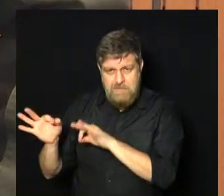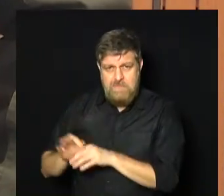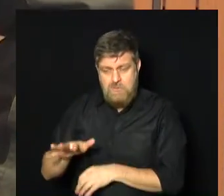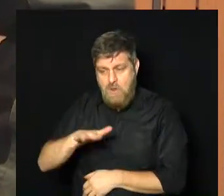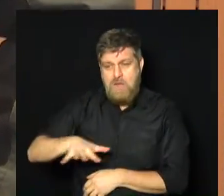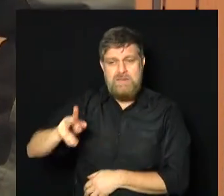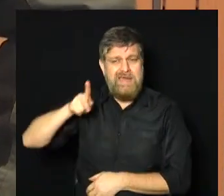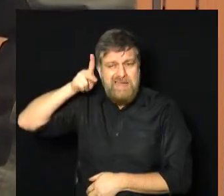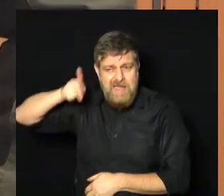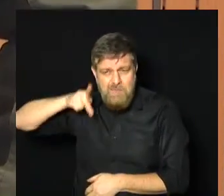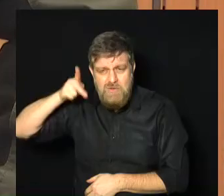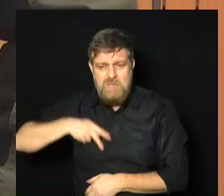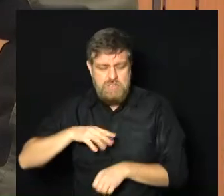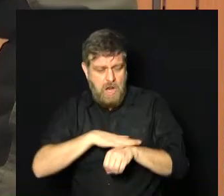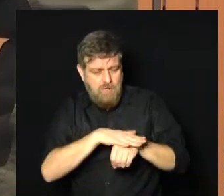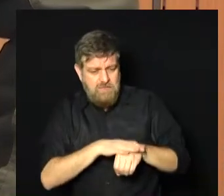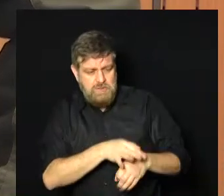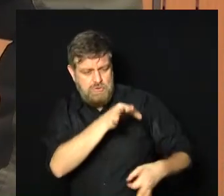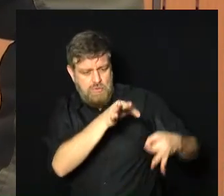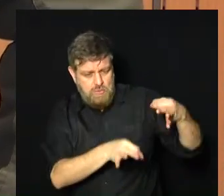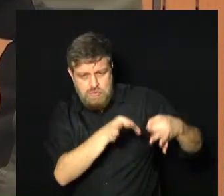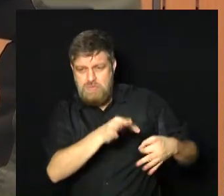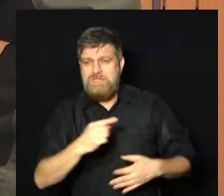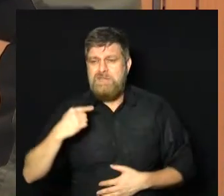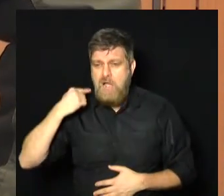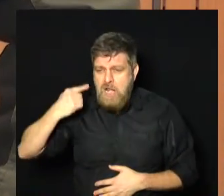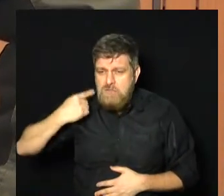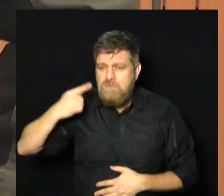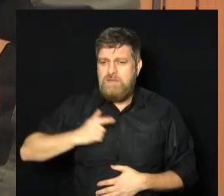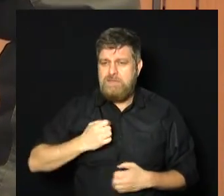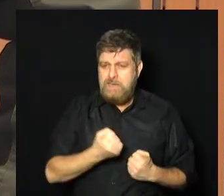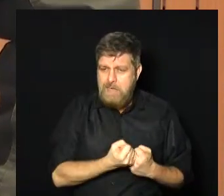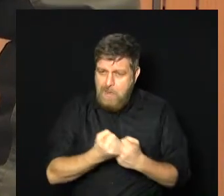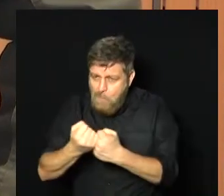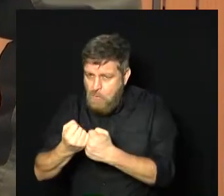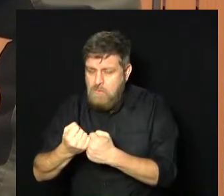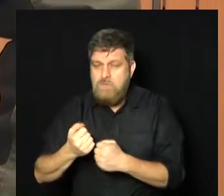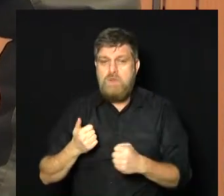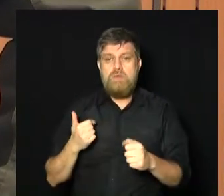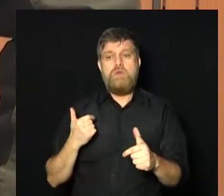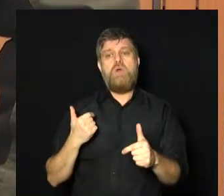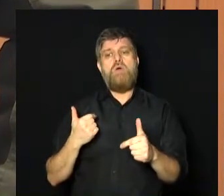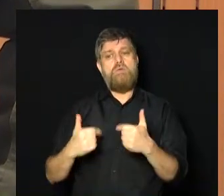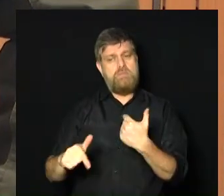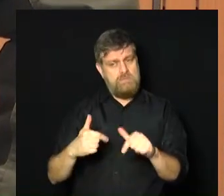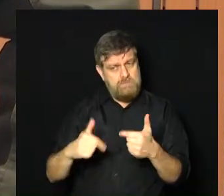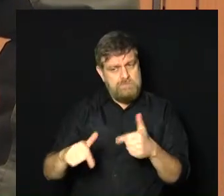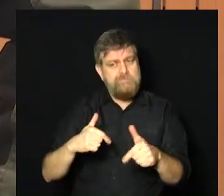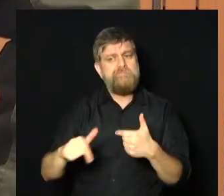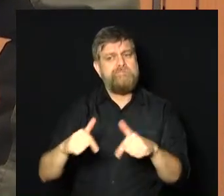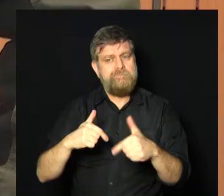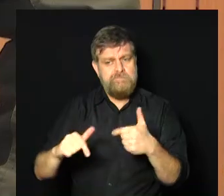politicamente, juridicamente. Então, é um trabalho que demanda, né,